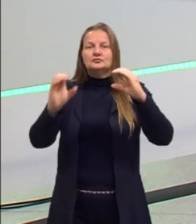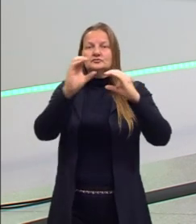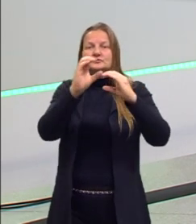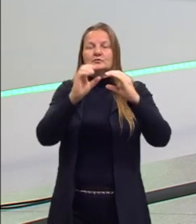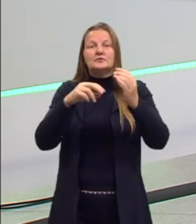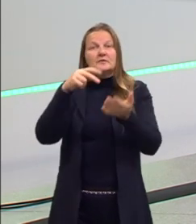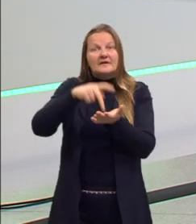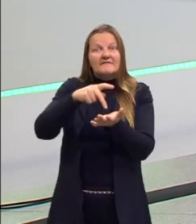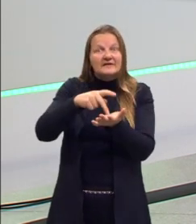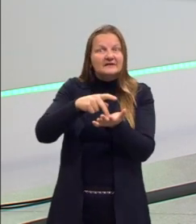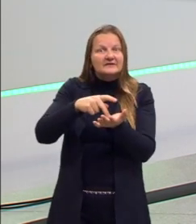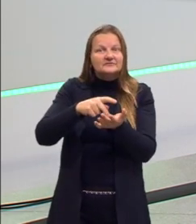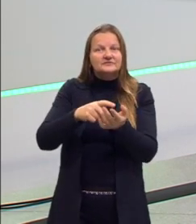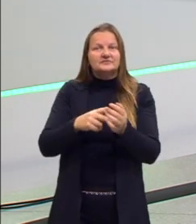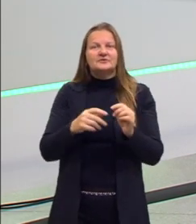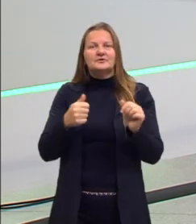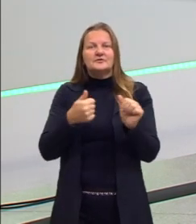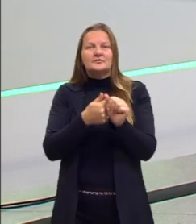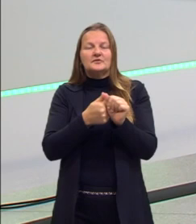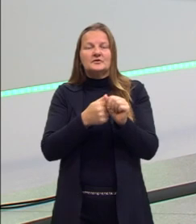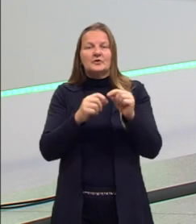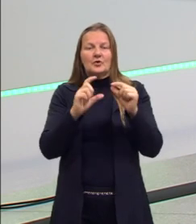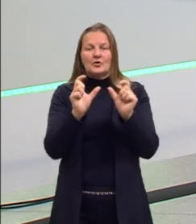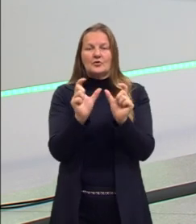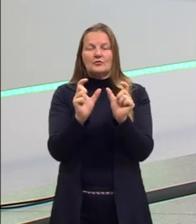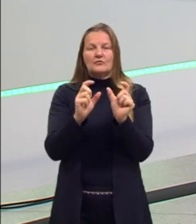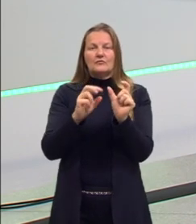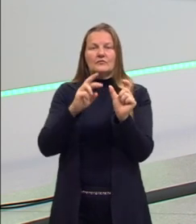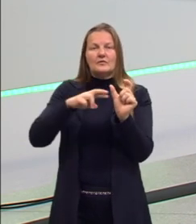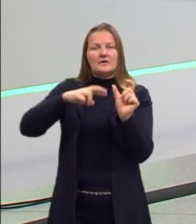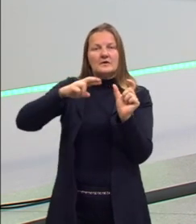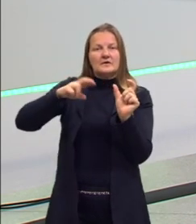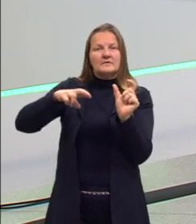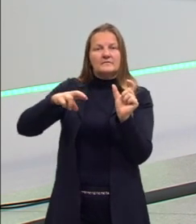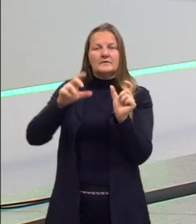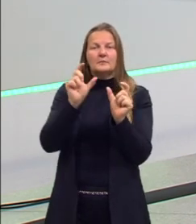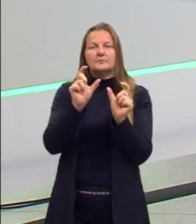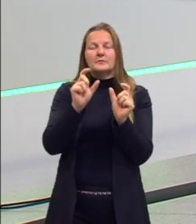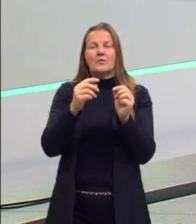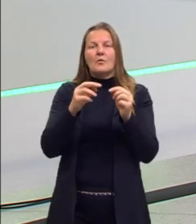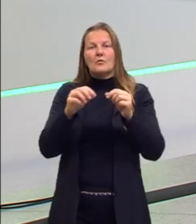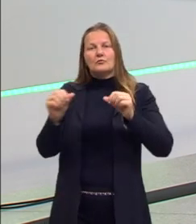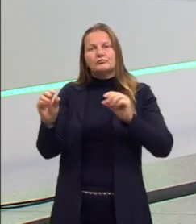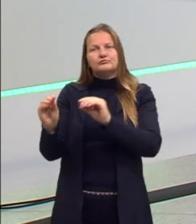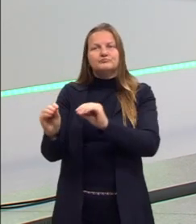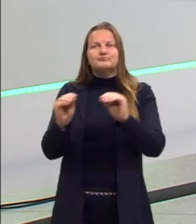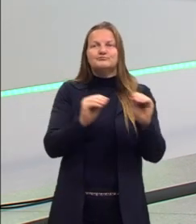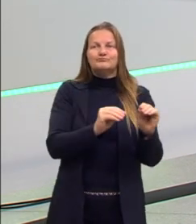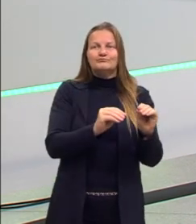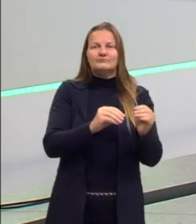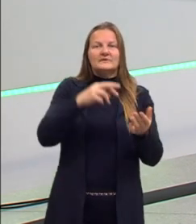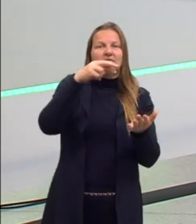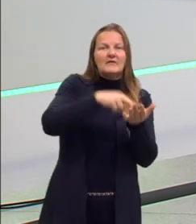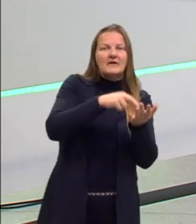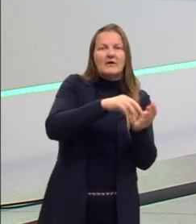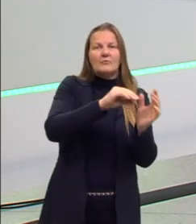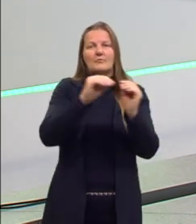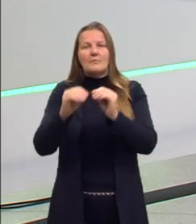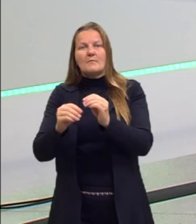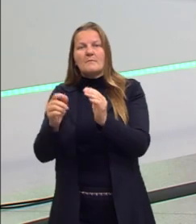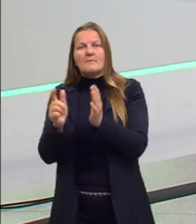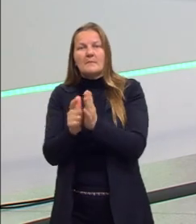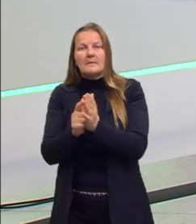real eu vejo um Kalil estava medindo uma resistência né e como que a gente faz essa transposição né do real para